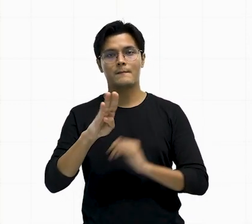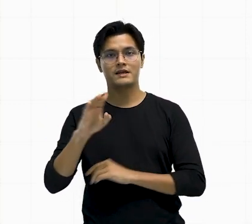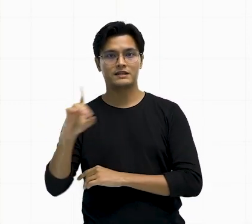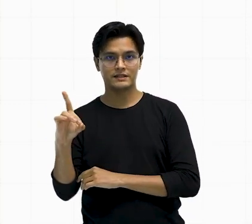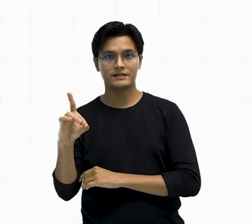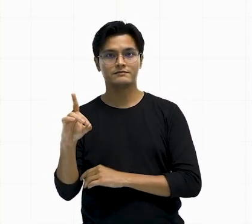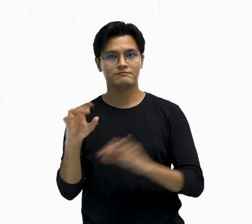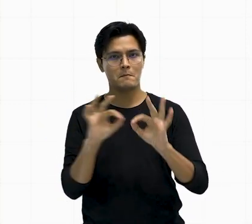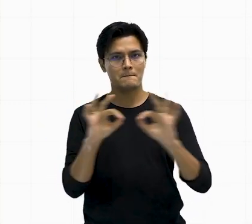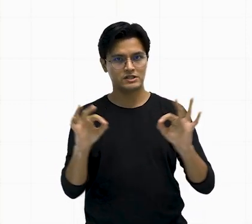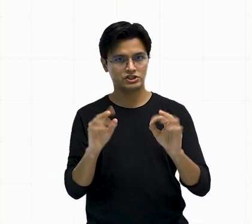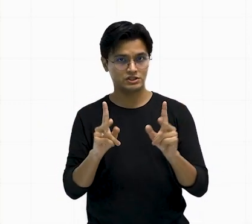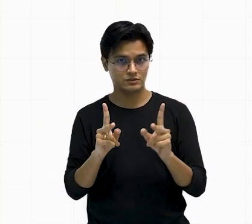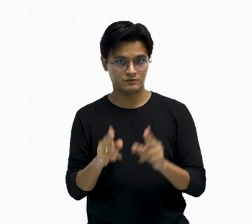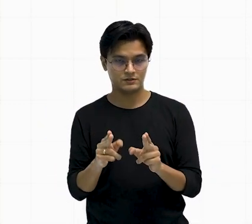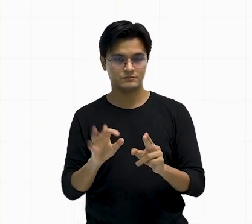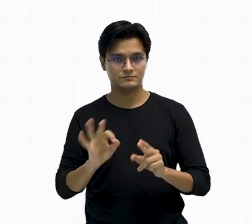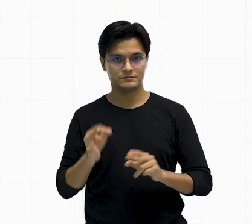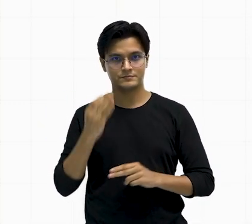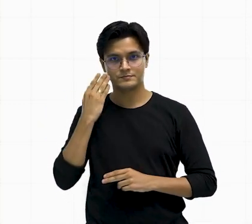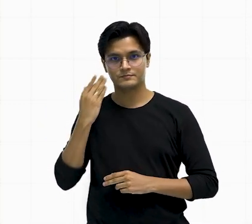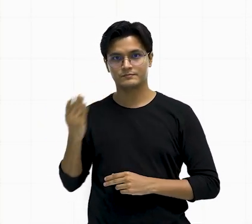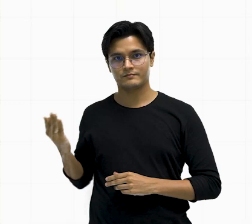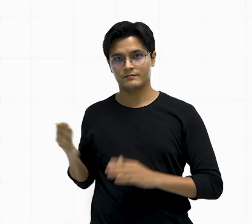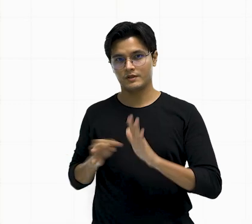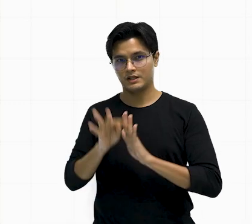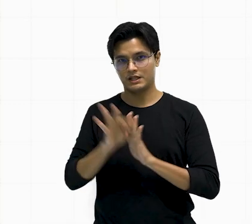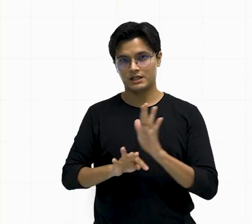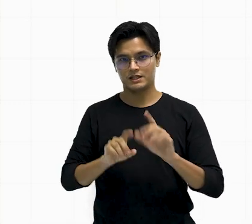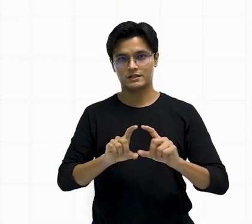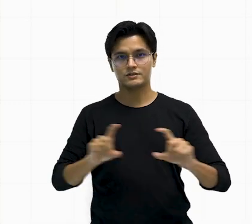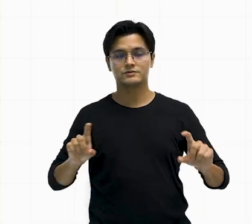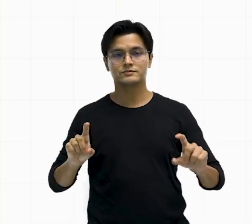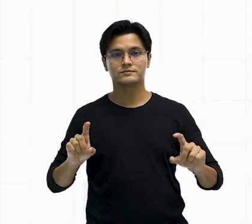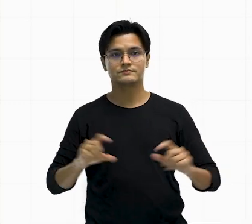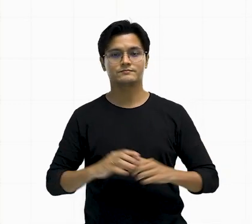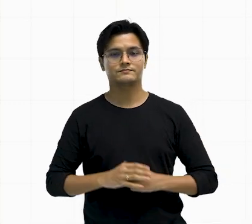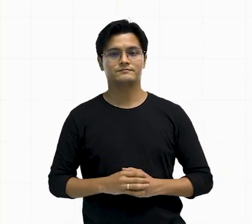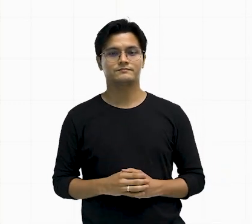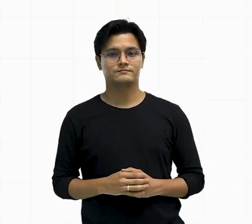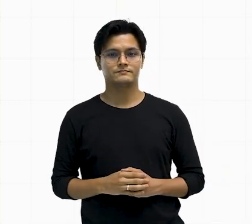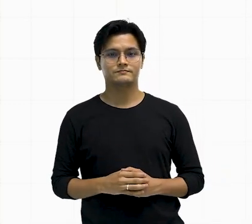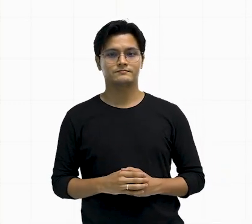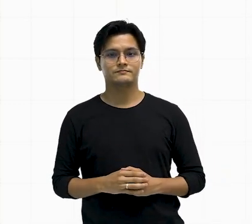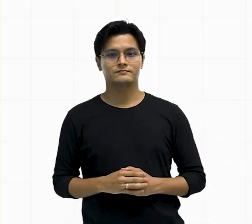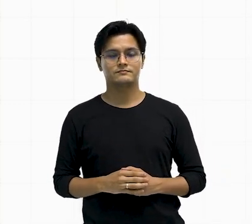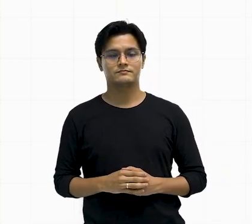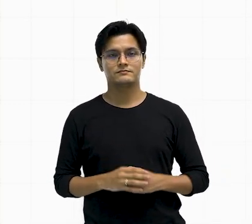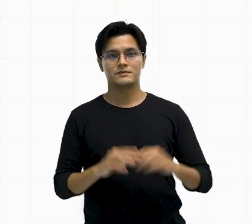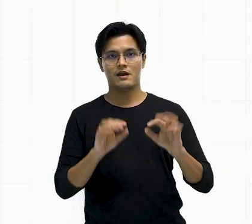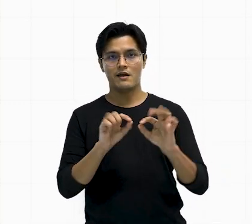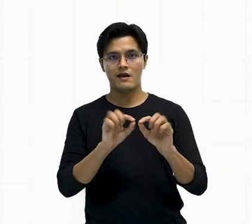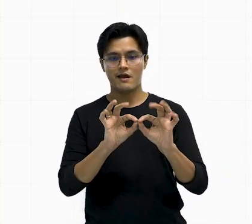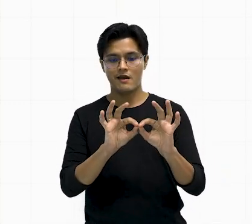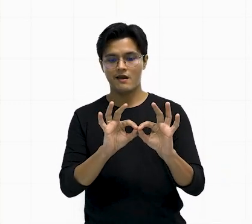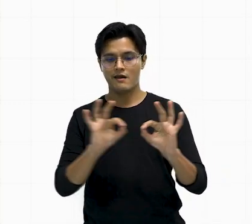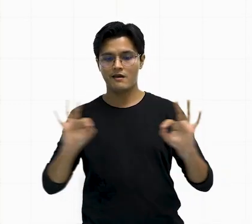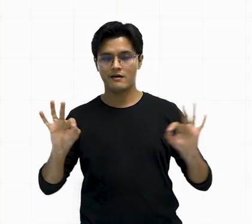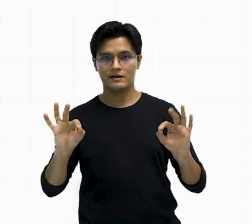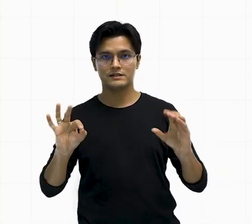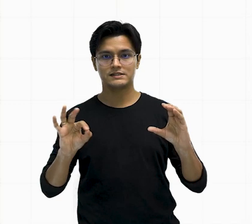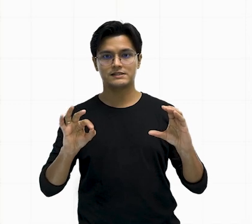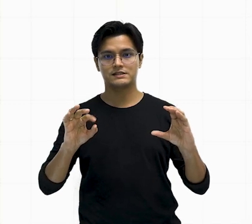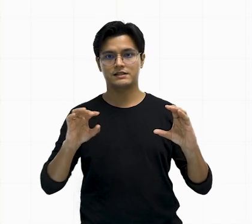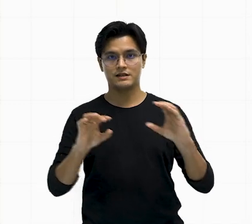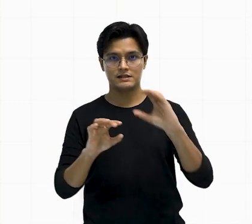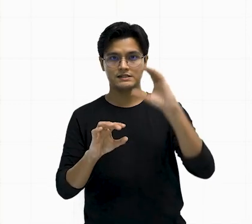medida, tá? Vamos ao texto aqui embaixo. O segmento de reta CD é a